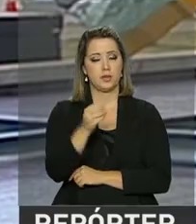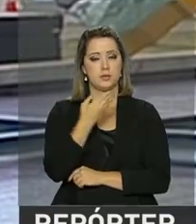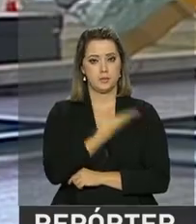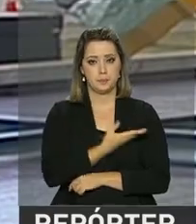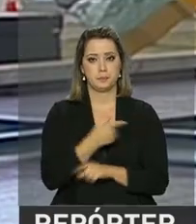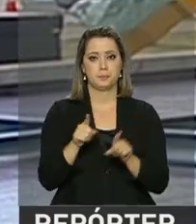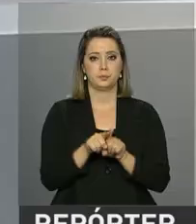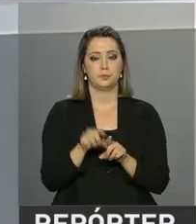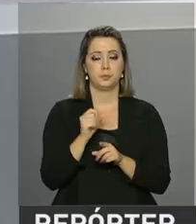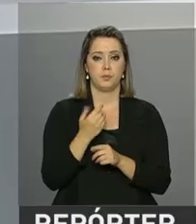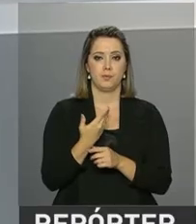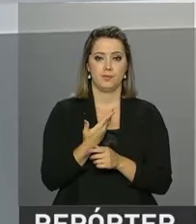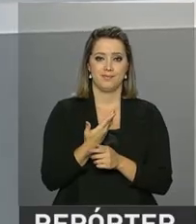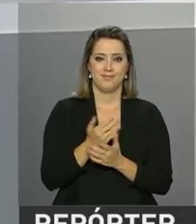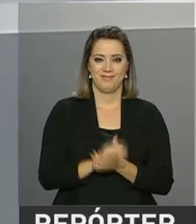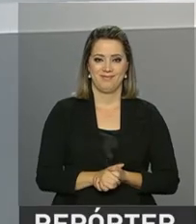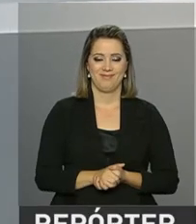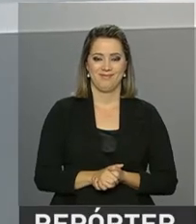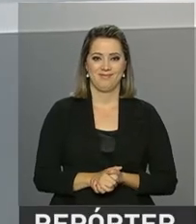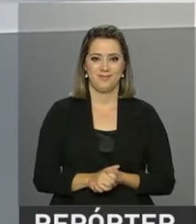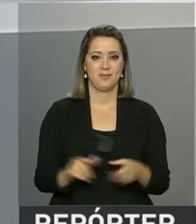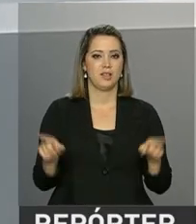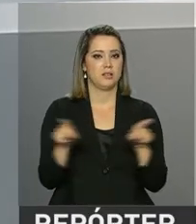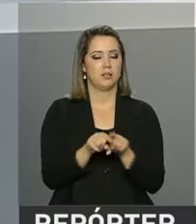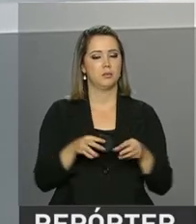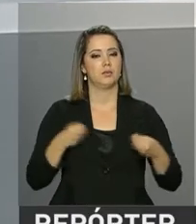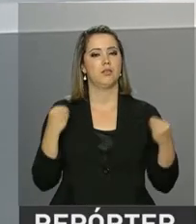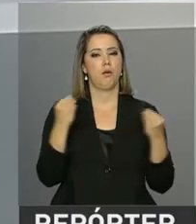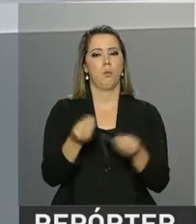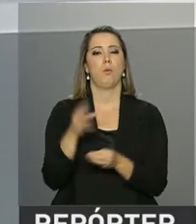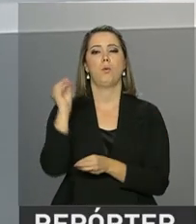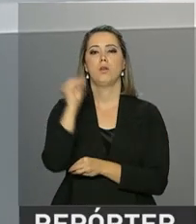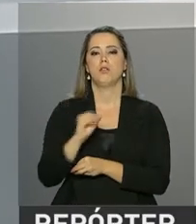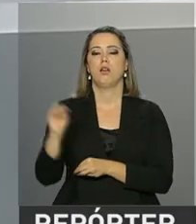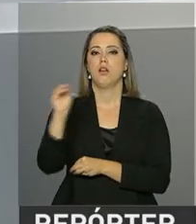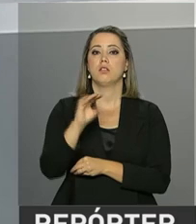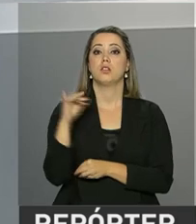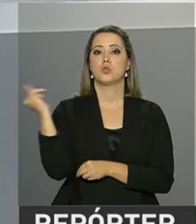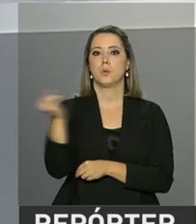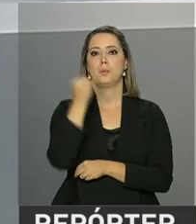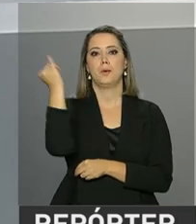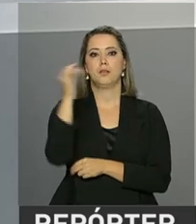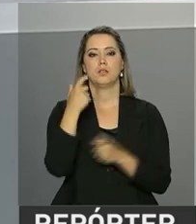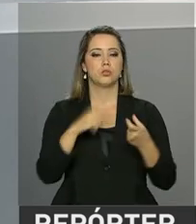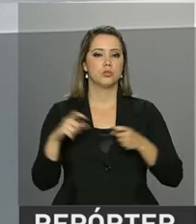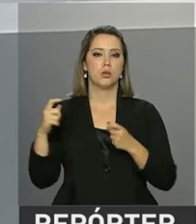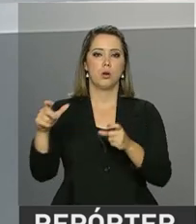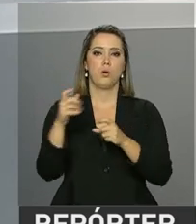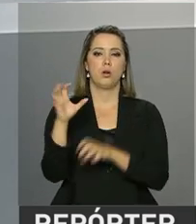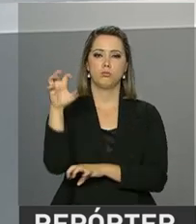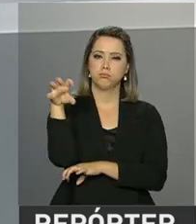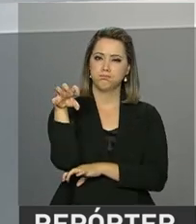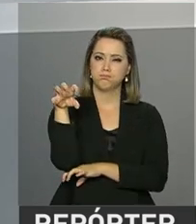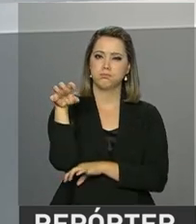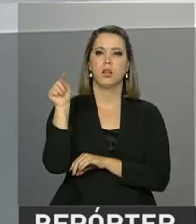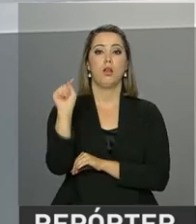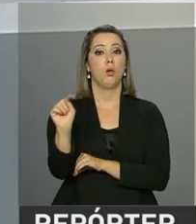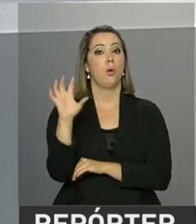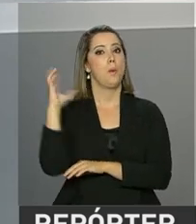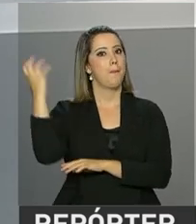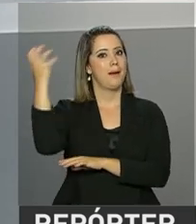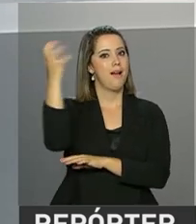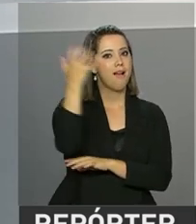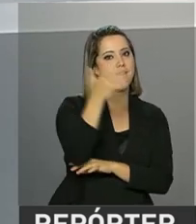sacados pelos trabalhadores além de garantir a preservação de uma importante reserva de Serrado o Parque